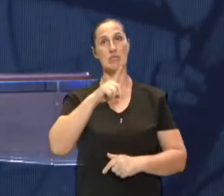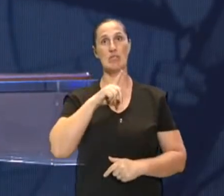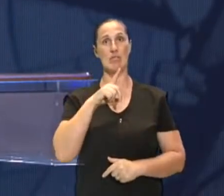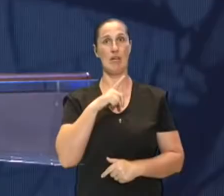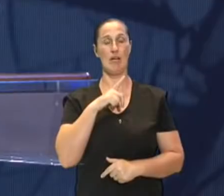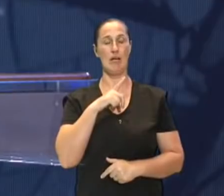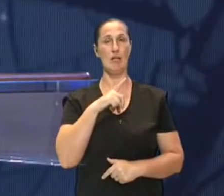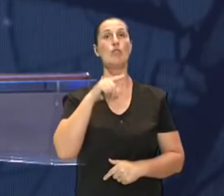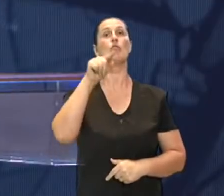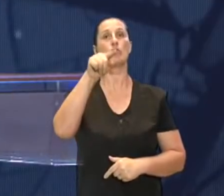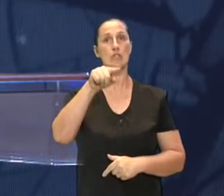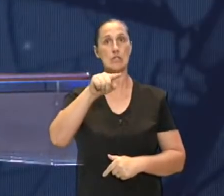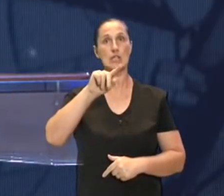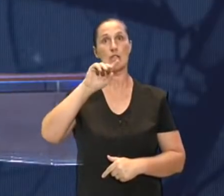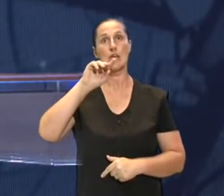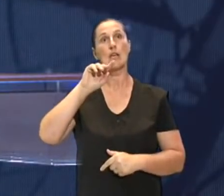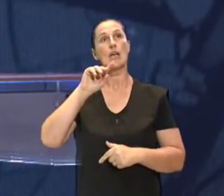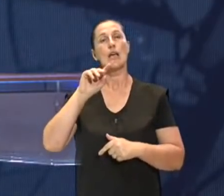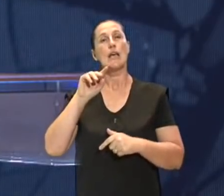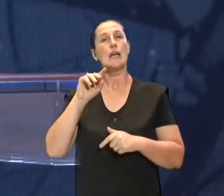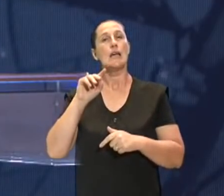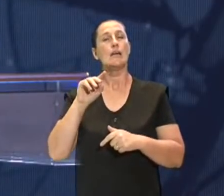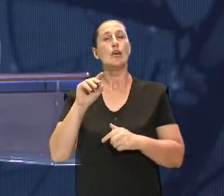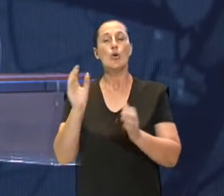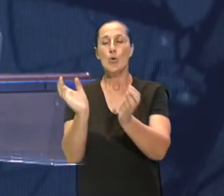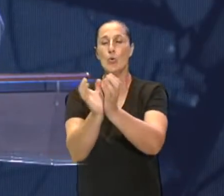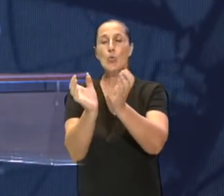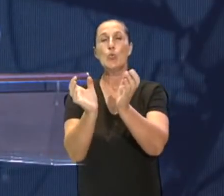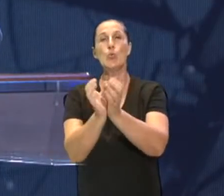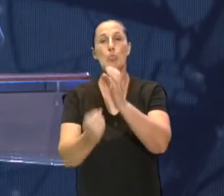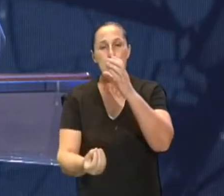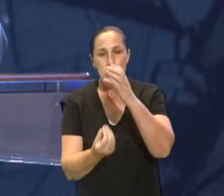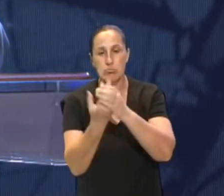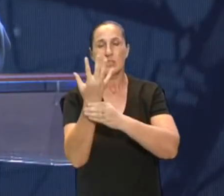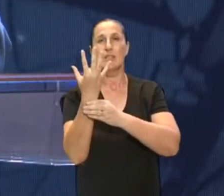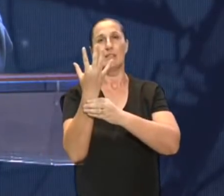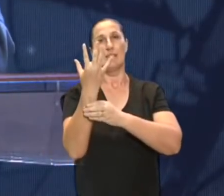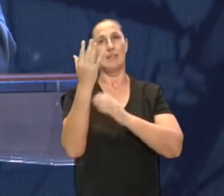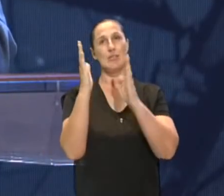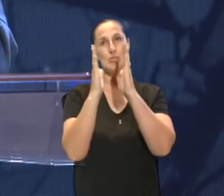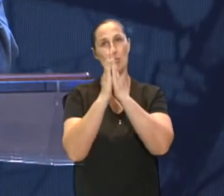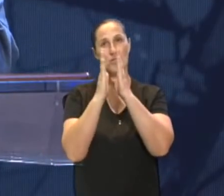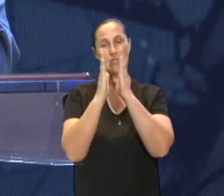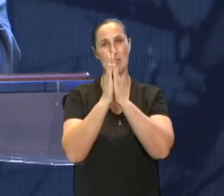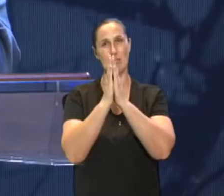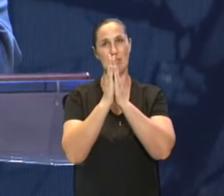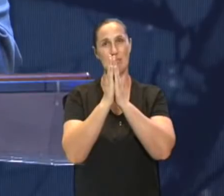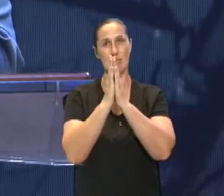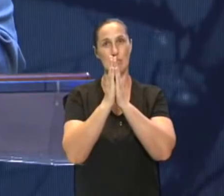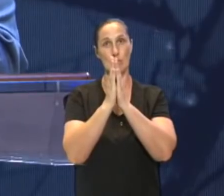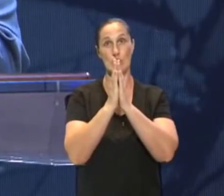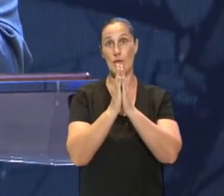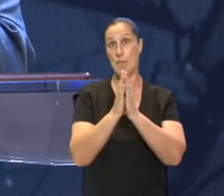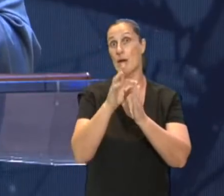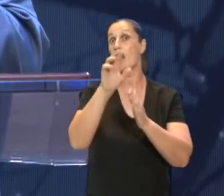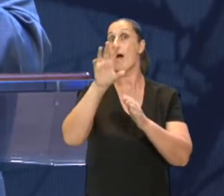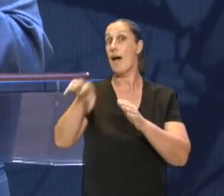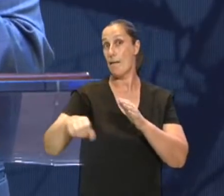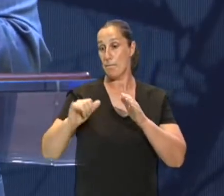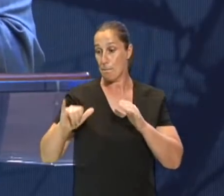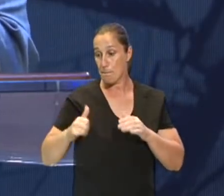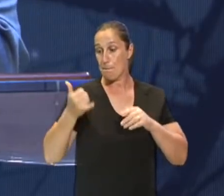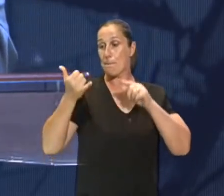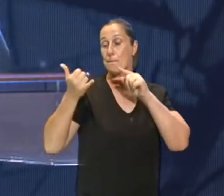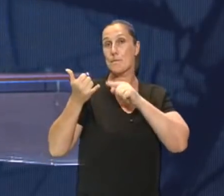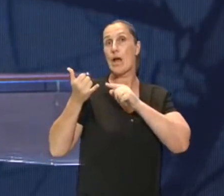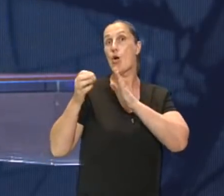faça, que você crie uma unidade de oração. O que é essa unidade de oração? Você vai pegar o teu WhatsApp, tá?